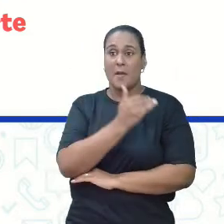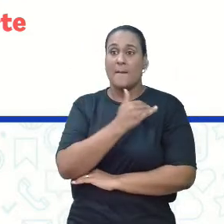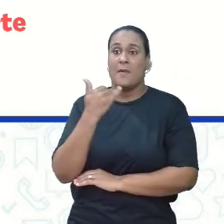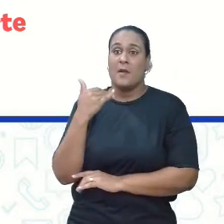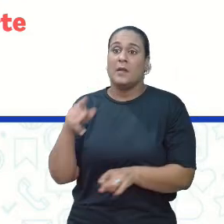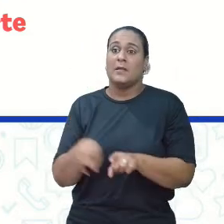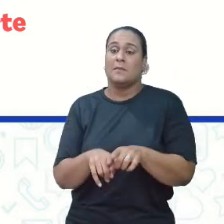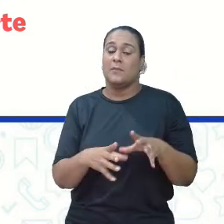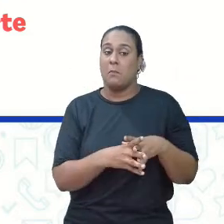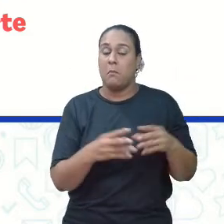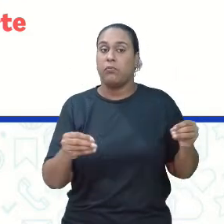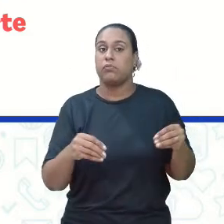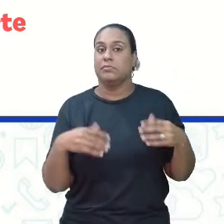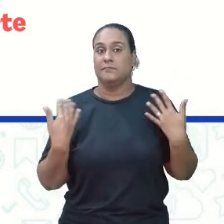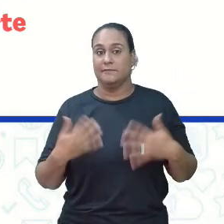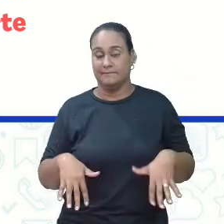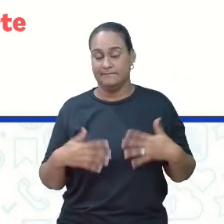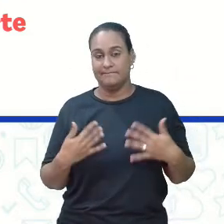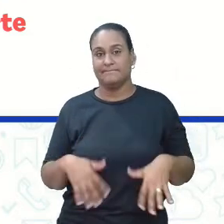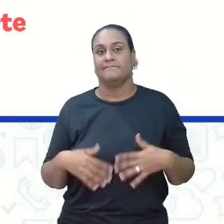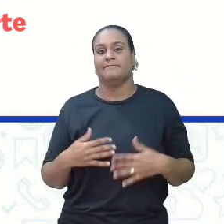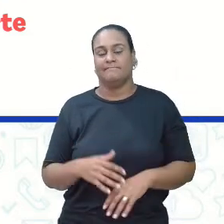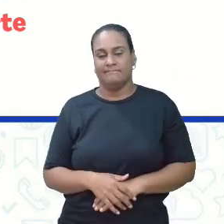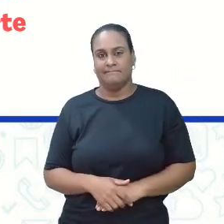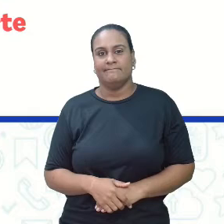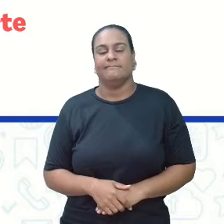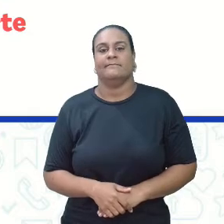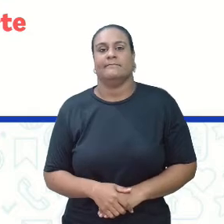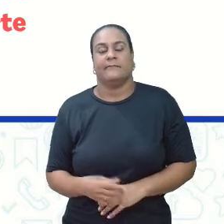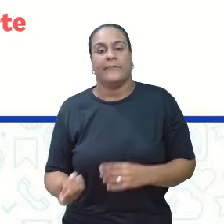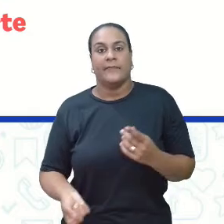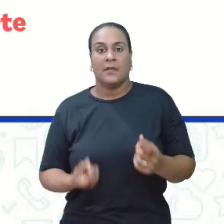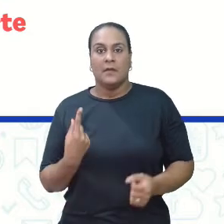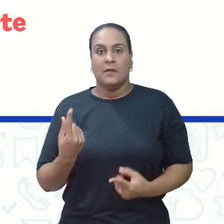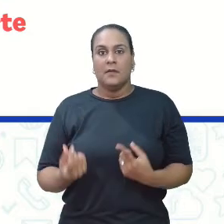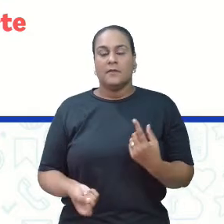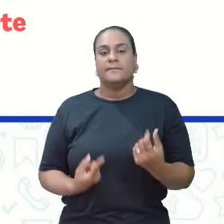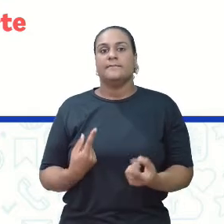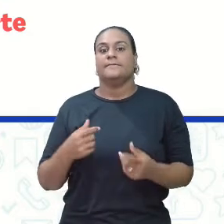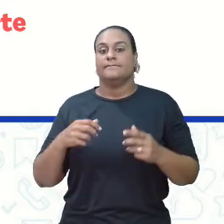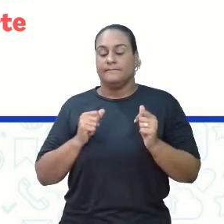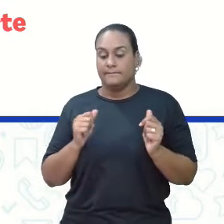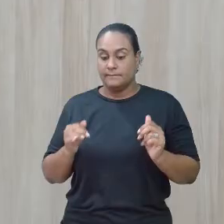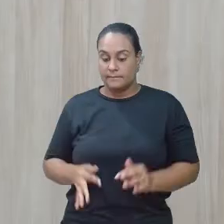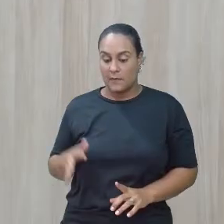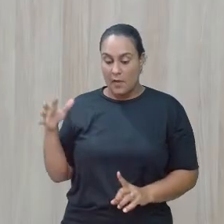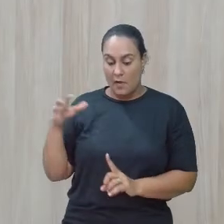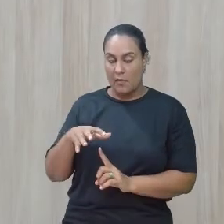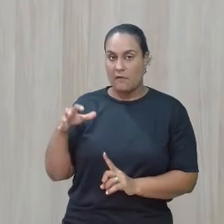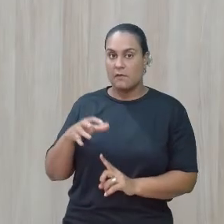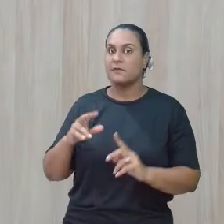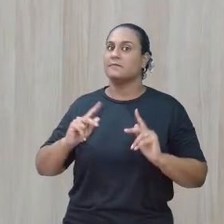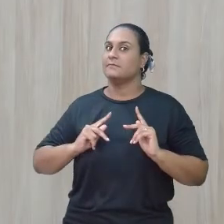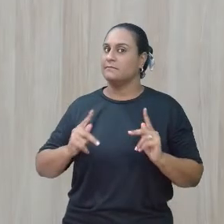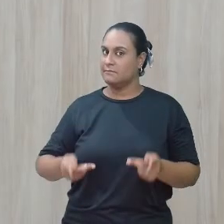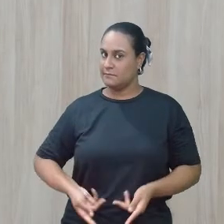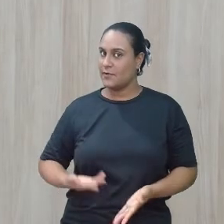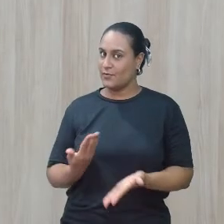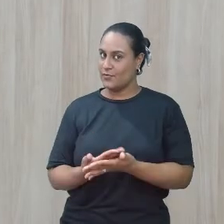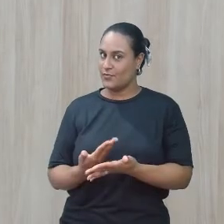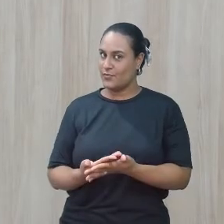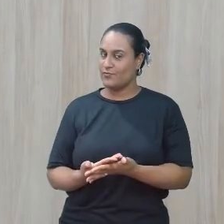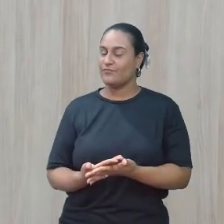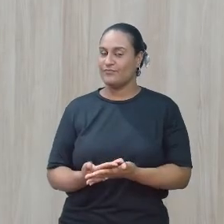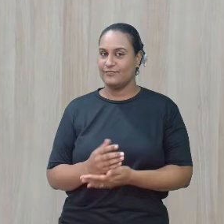também tem muito esse impacto da inundação e muitas vezes a partir das ações antrópicas, né, que a gente estudou lá na aula